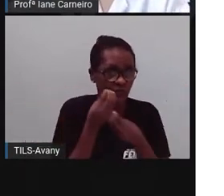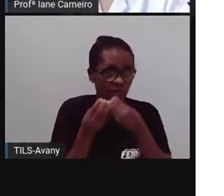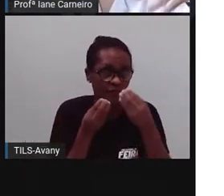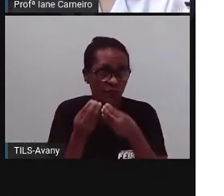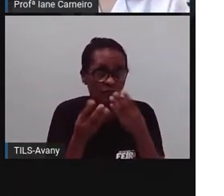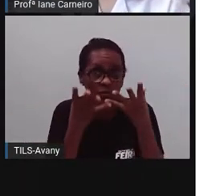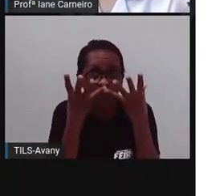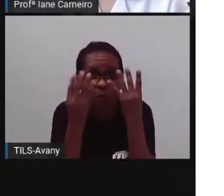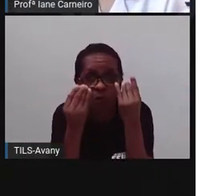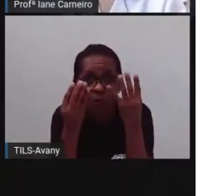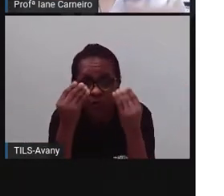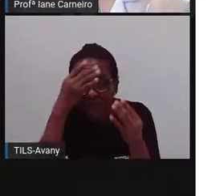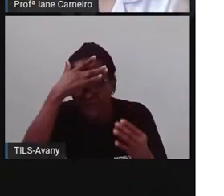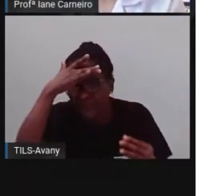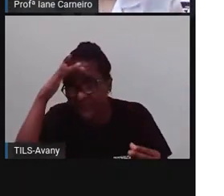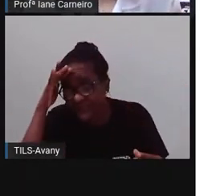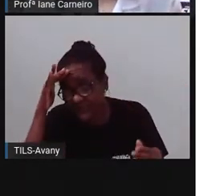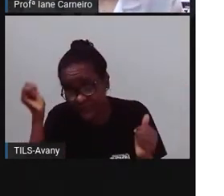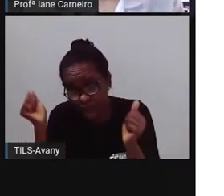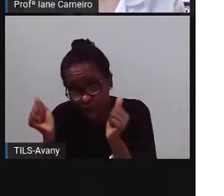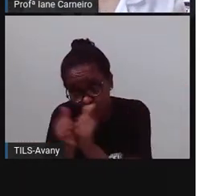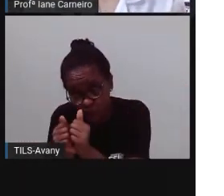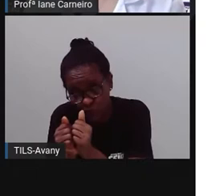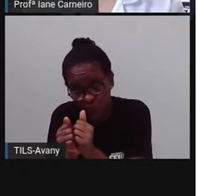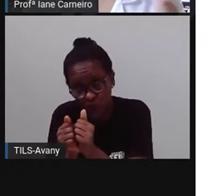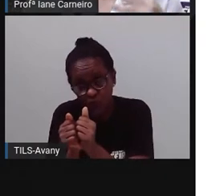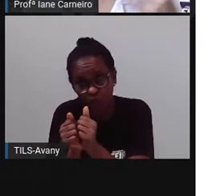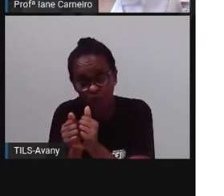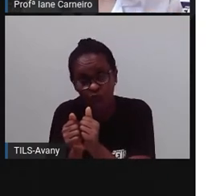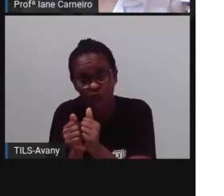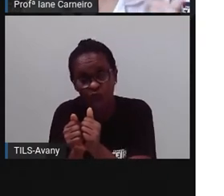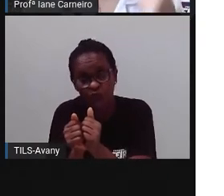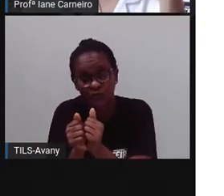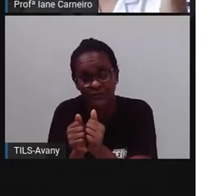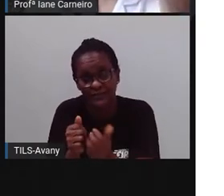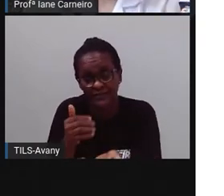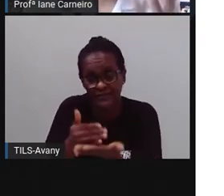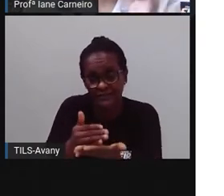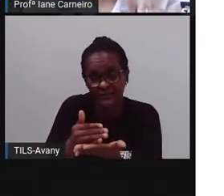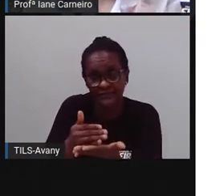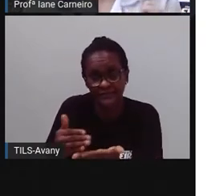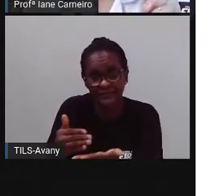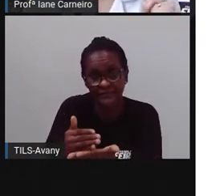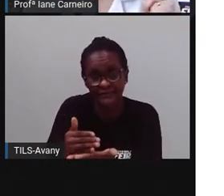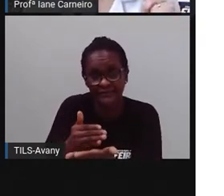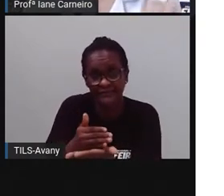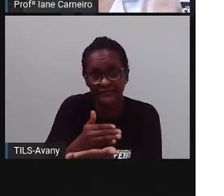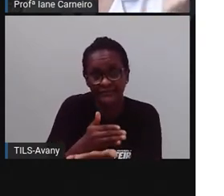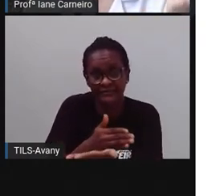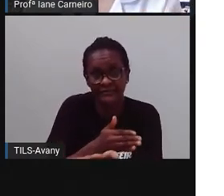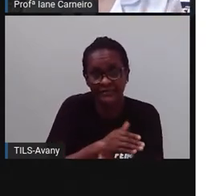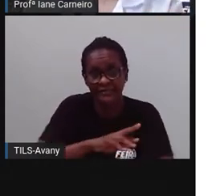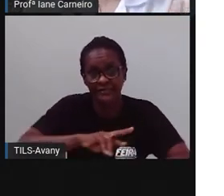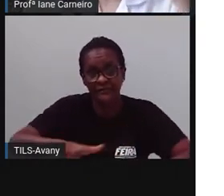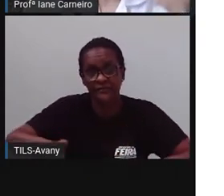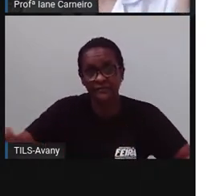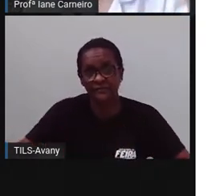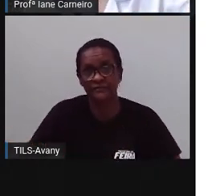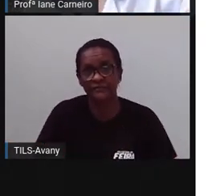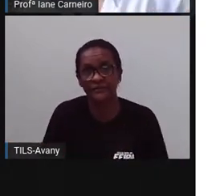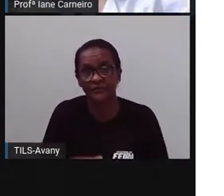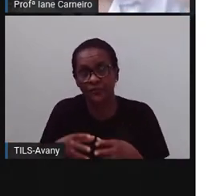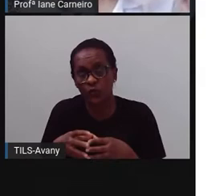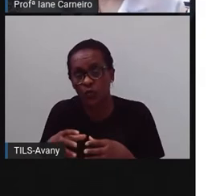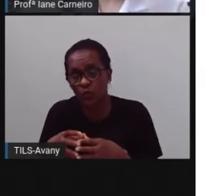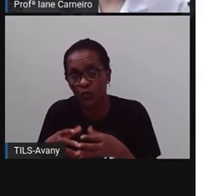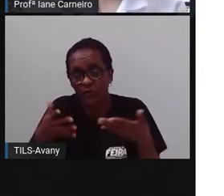né várias pessoas se formando ao mesmo tempo então tem que explicar é de que turma Augusto é será que Augusto da